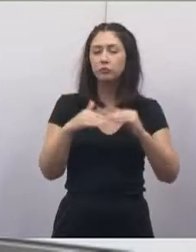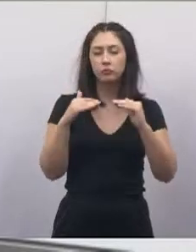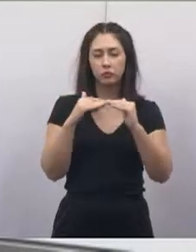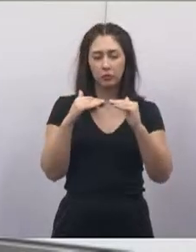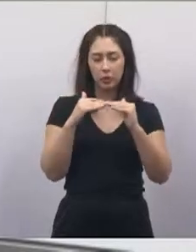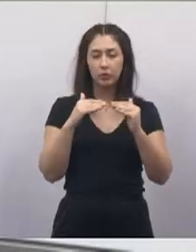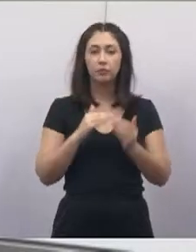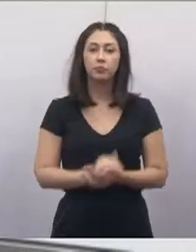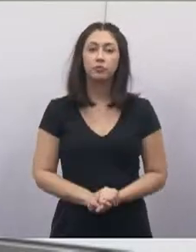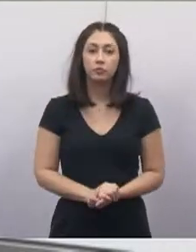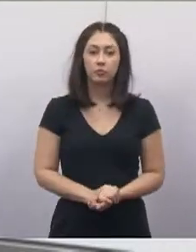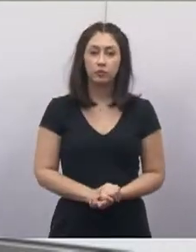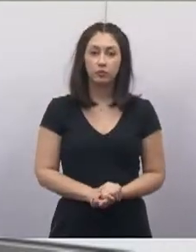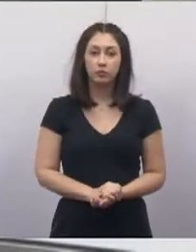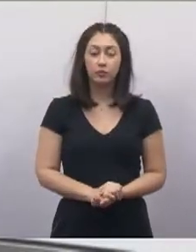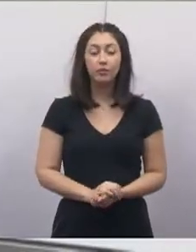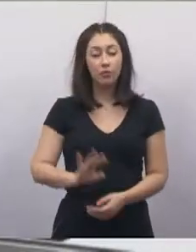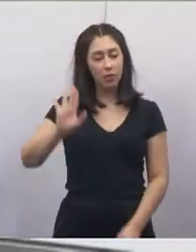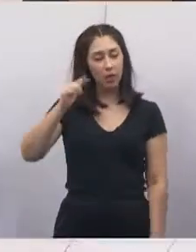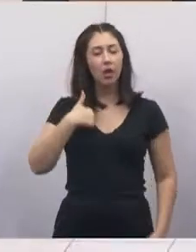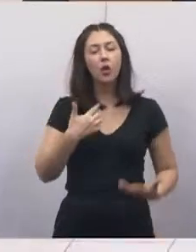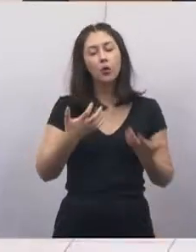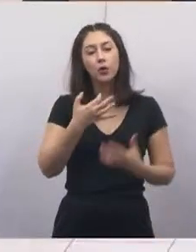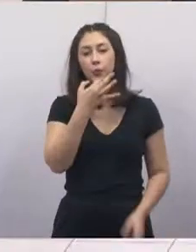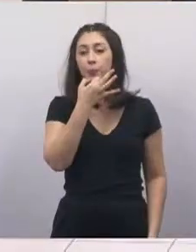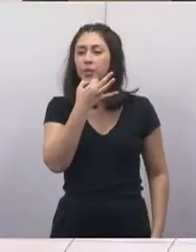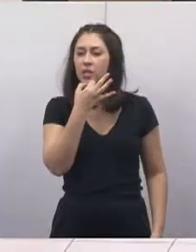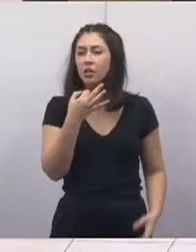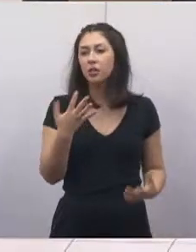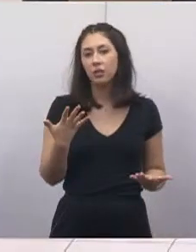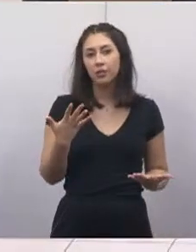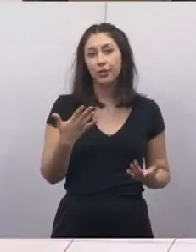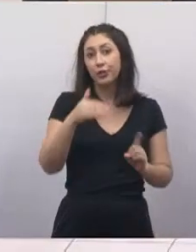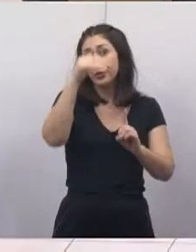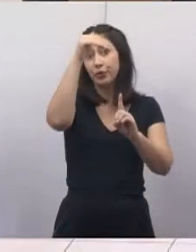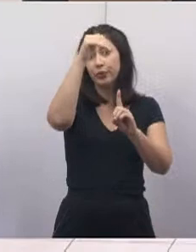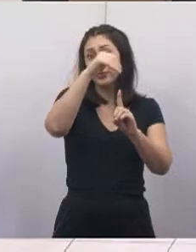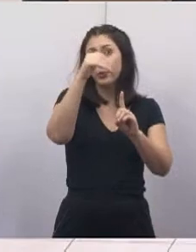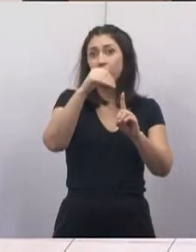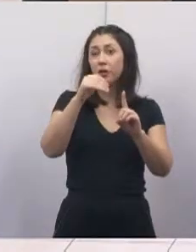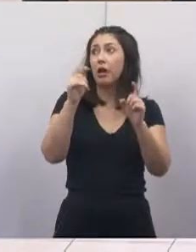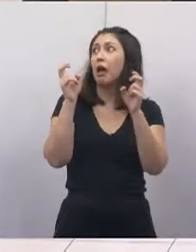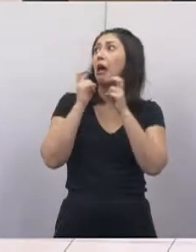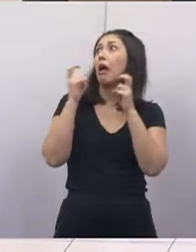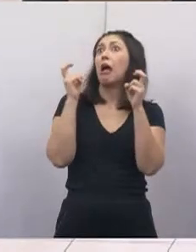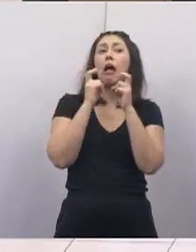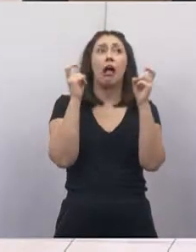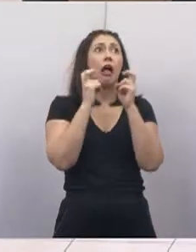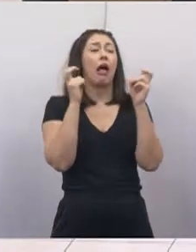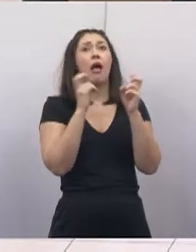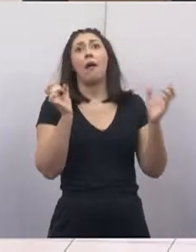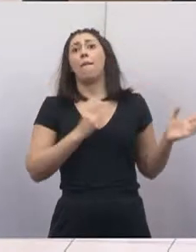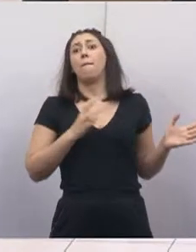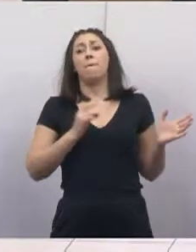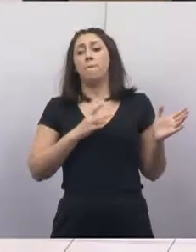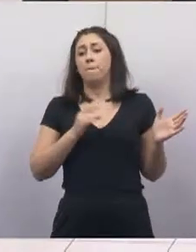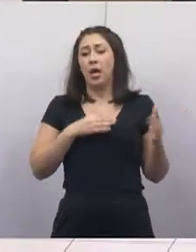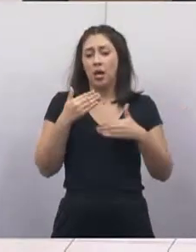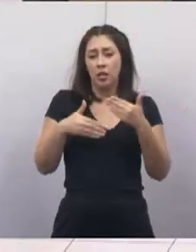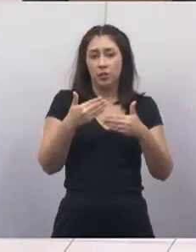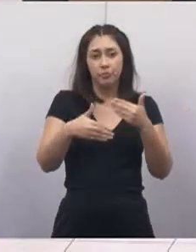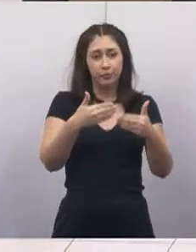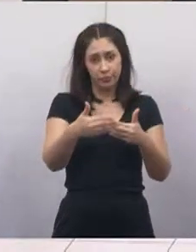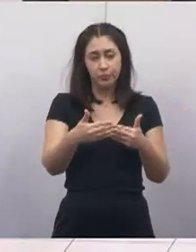favorável. Senhor presidente, também quero contribuir, isso é culpa do pânico exagerado que foram gerando na população aí ao longo desses